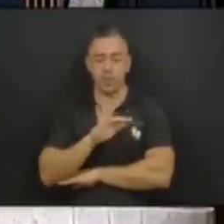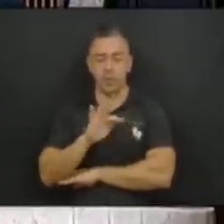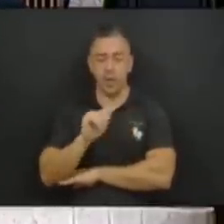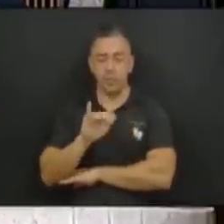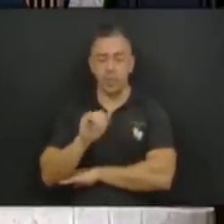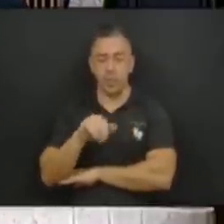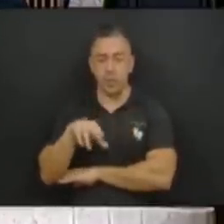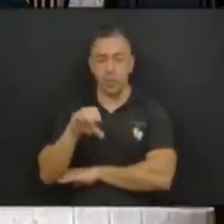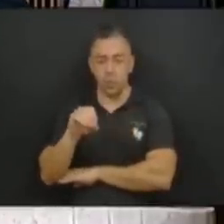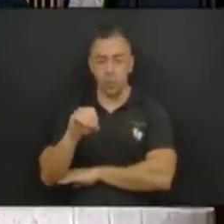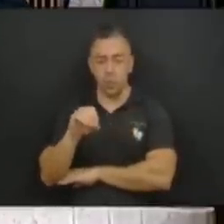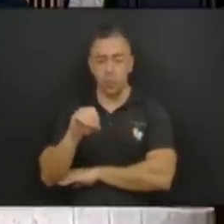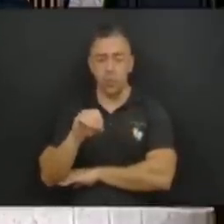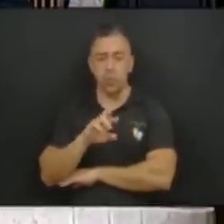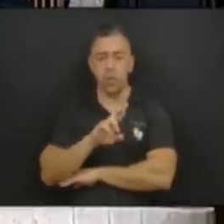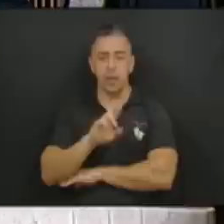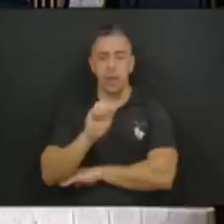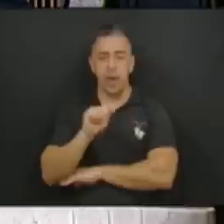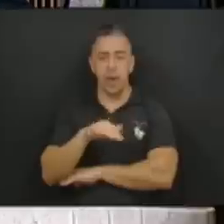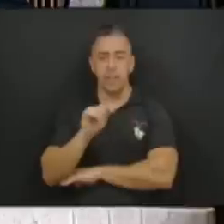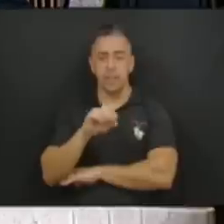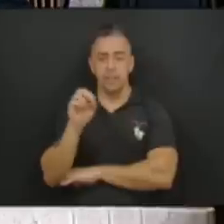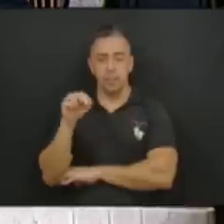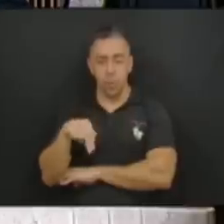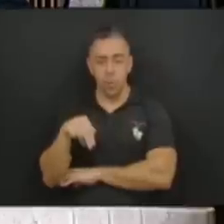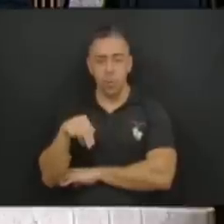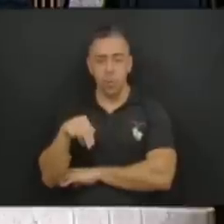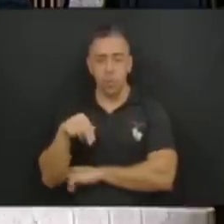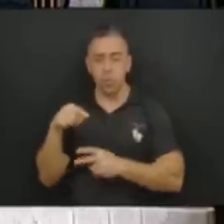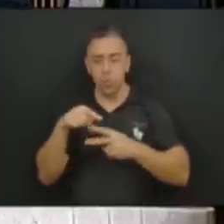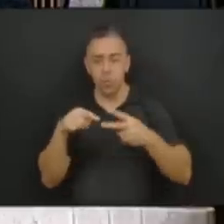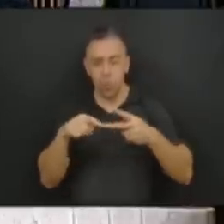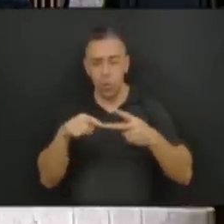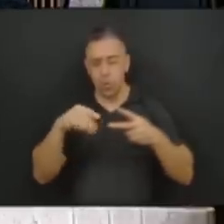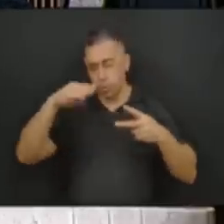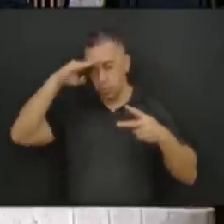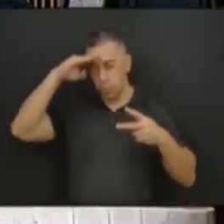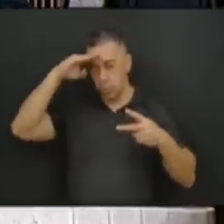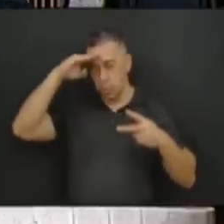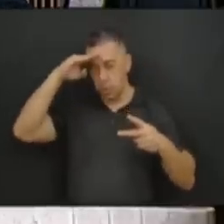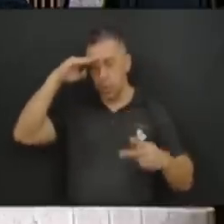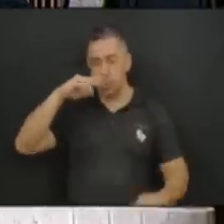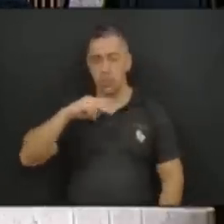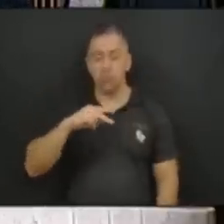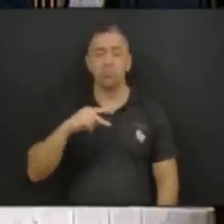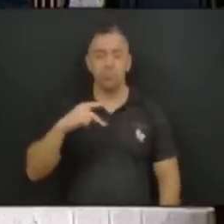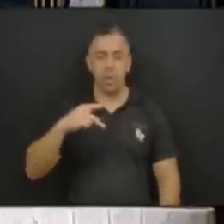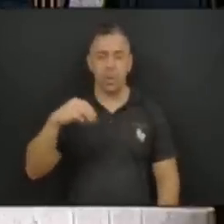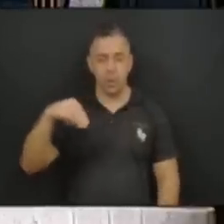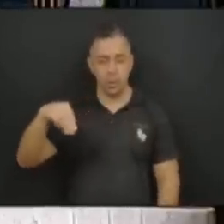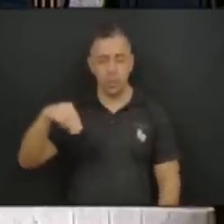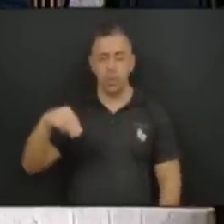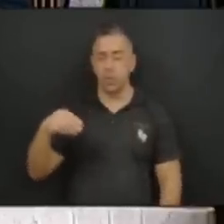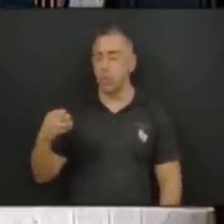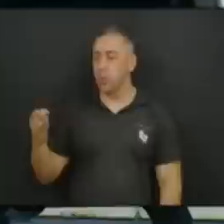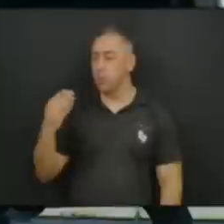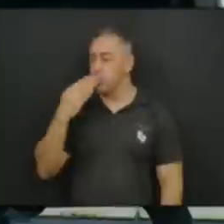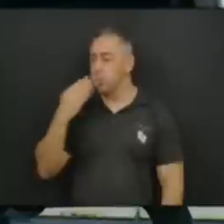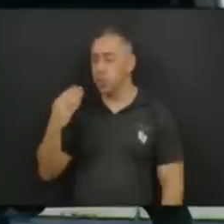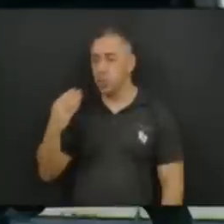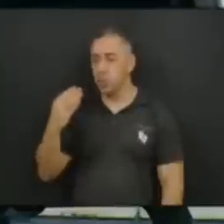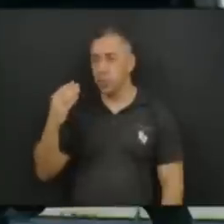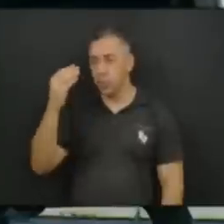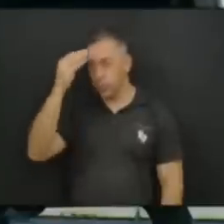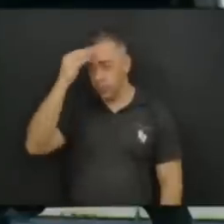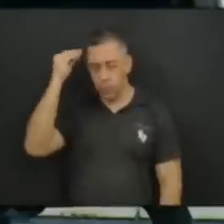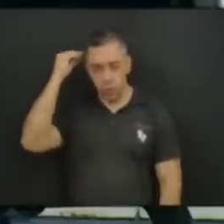sobrinho E aí Ramon pastor regular soldado Fruit pediu isso para nós o meu